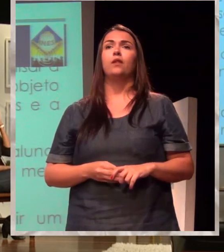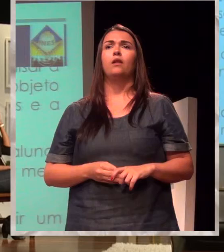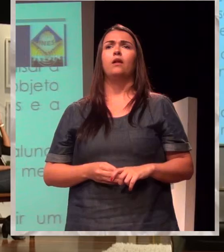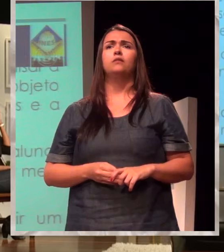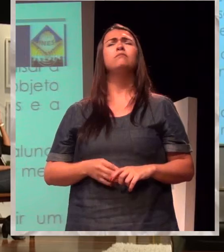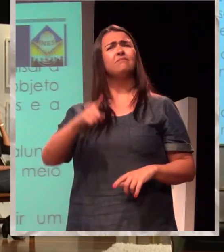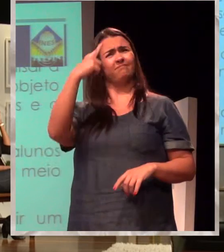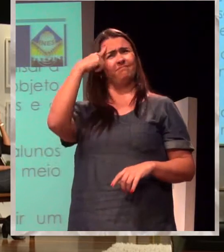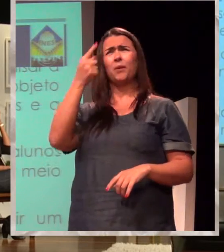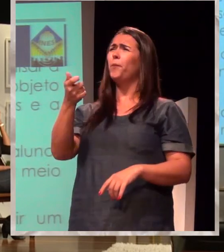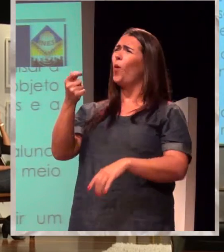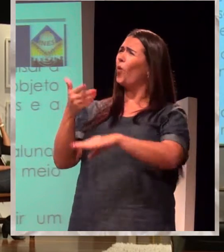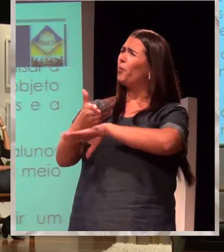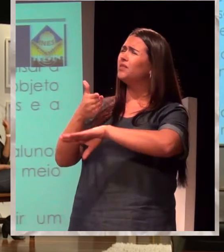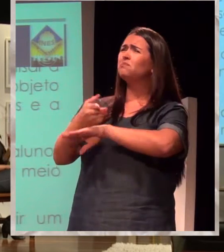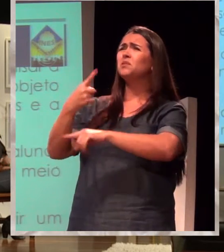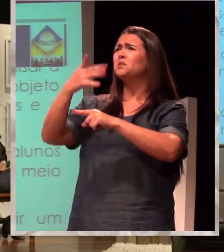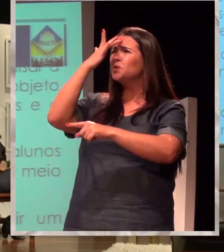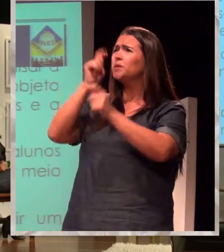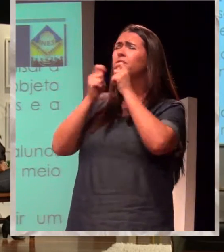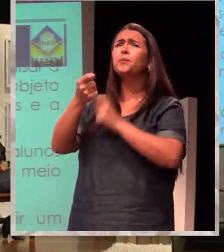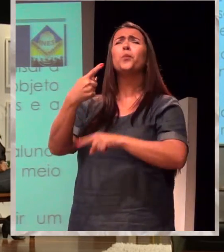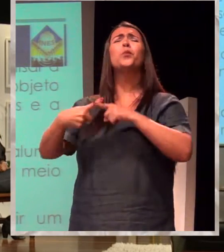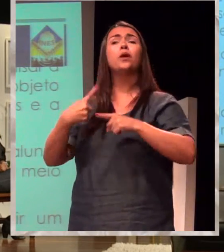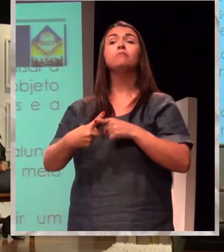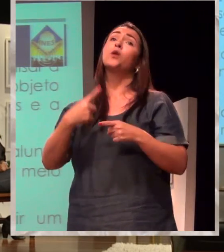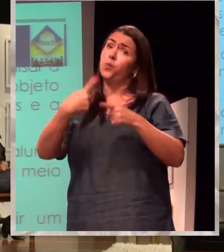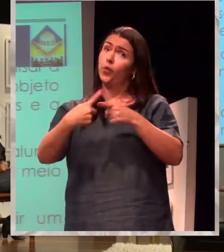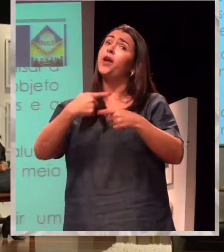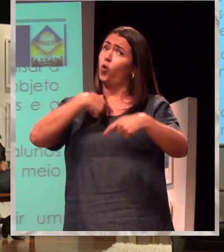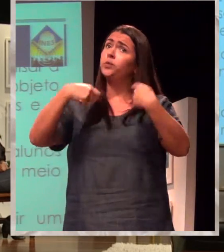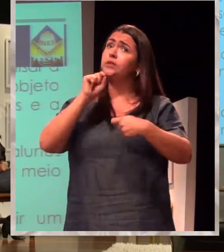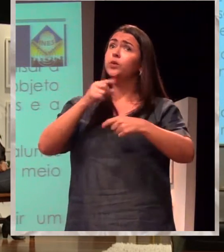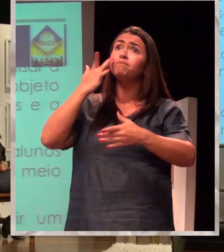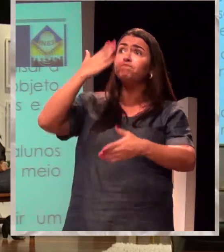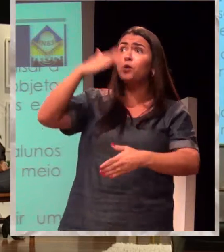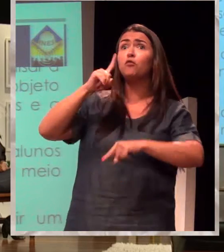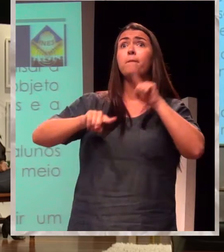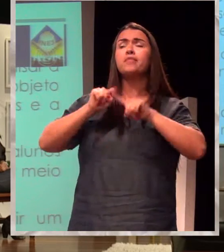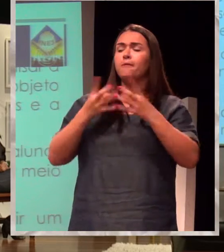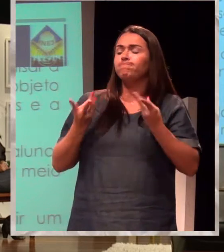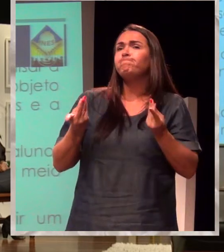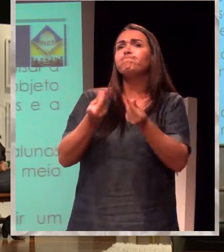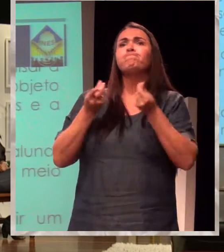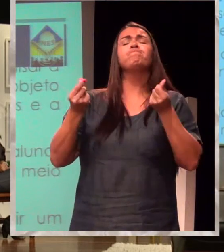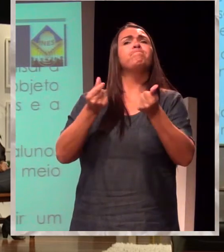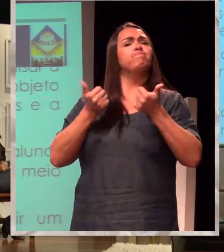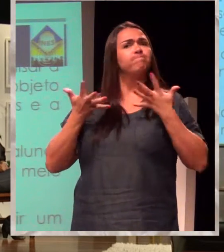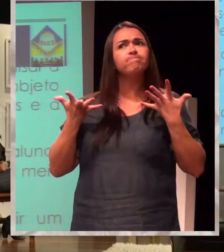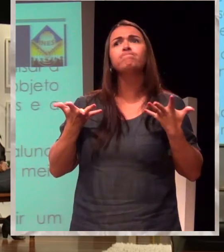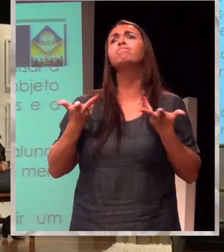Poxa, mas tão poucos participantes, por quê? Porque eu preciso ter uma materialidade significativa, né? Eu tenho que